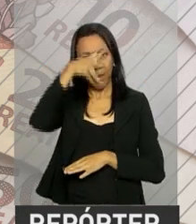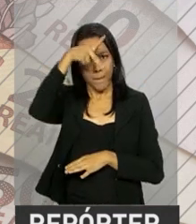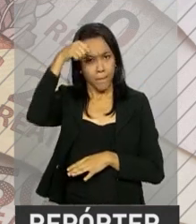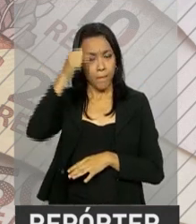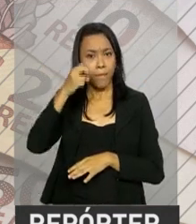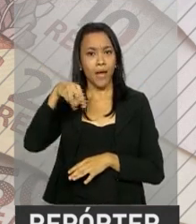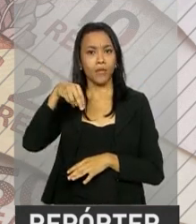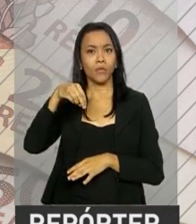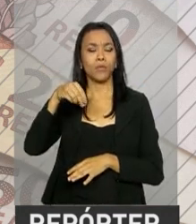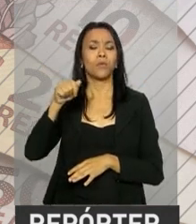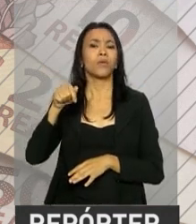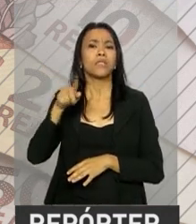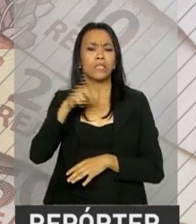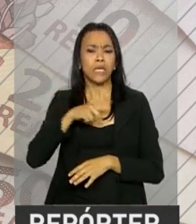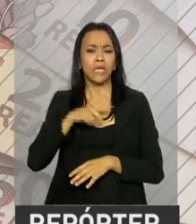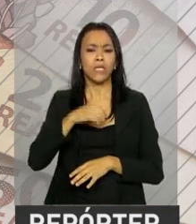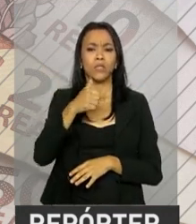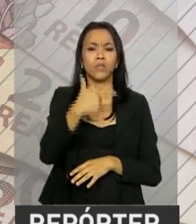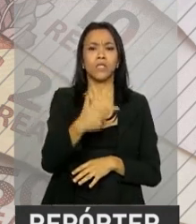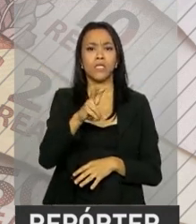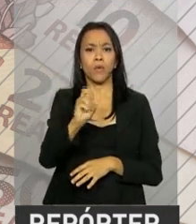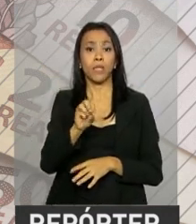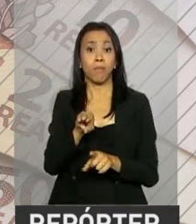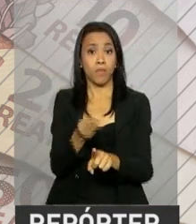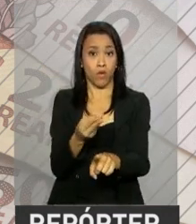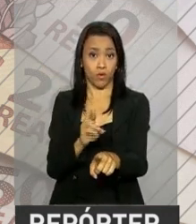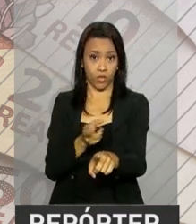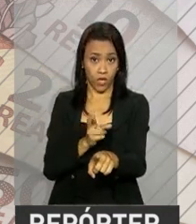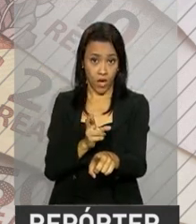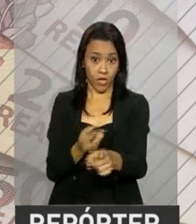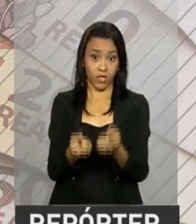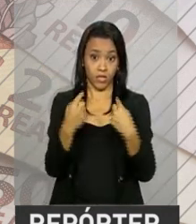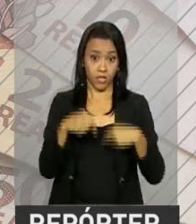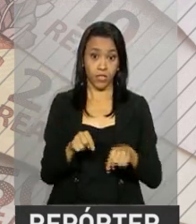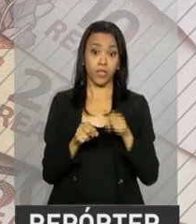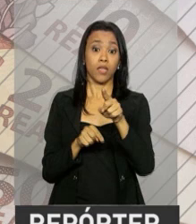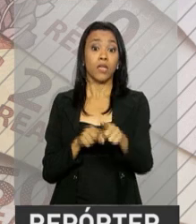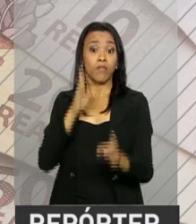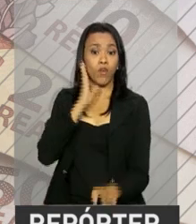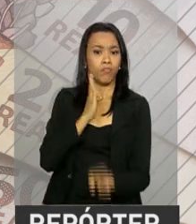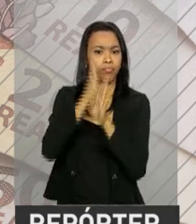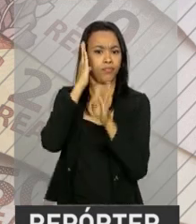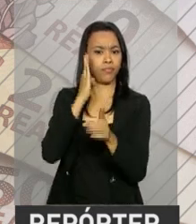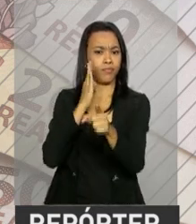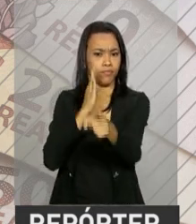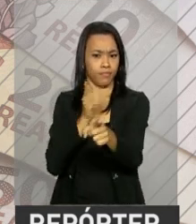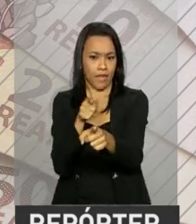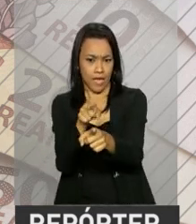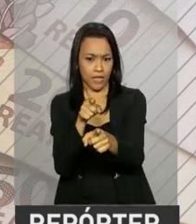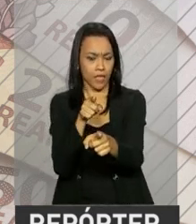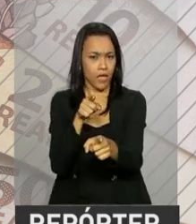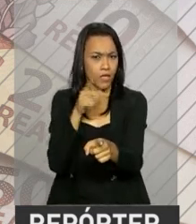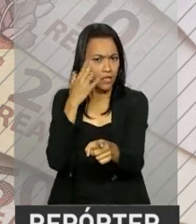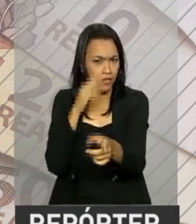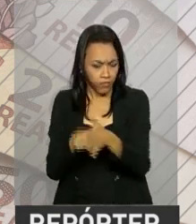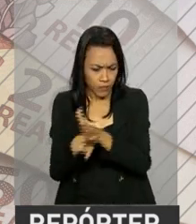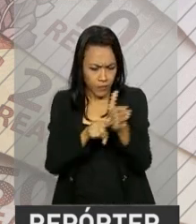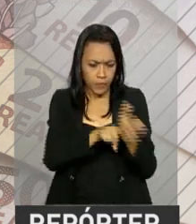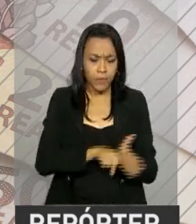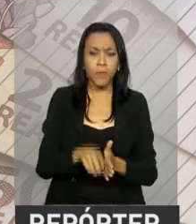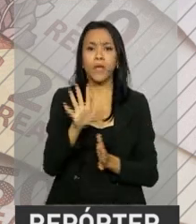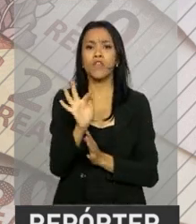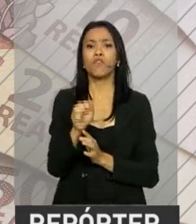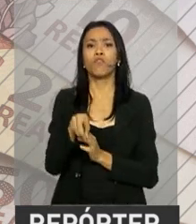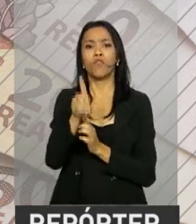lançamentos de cerca de 250 milhões de reais. A Greenfield, deflagrada no começo do mês, que busca fraudes em fundos